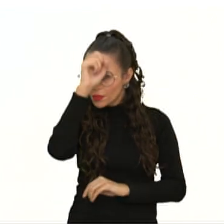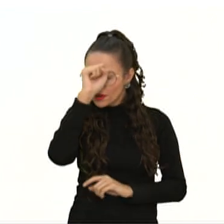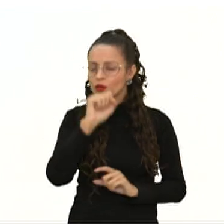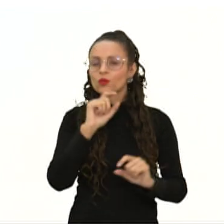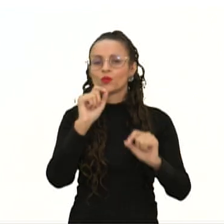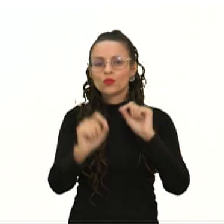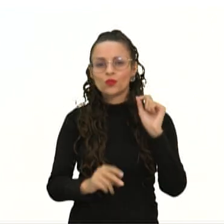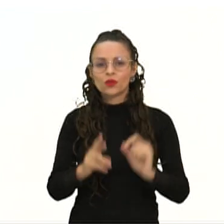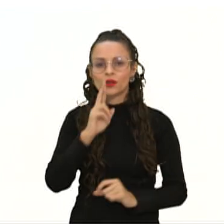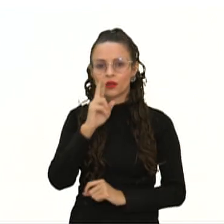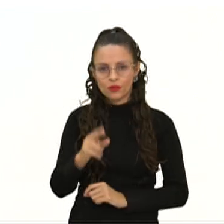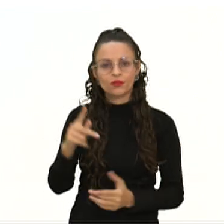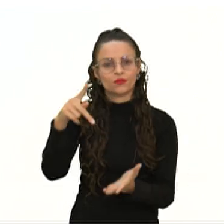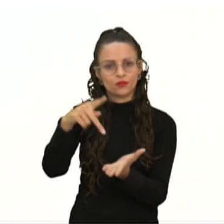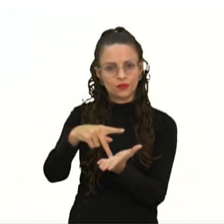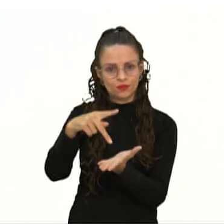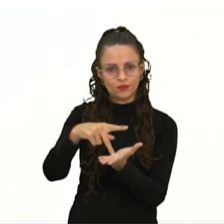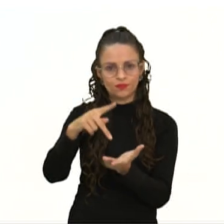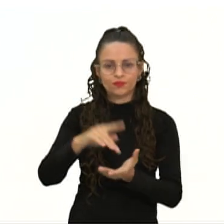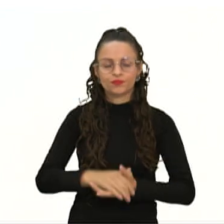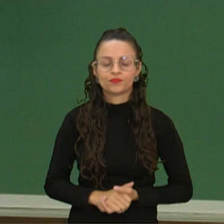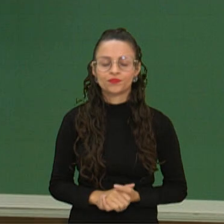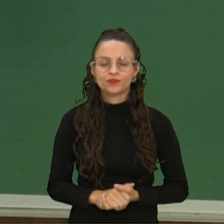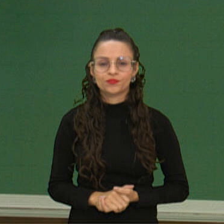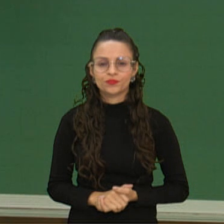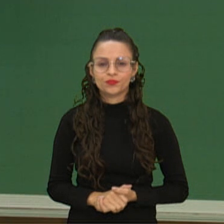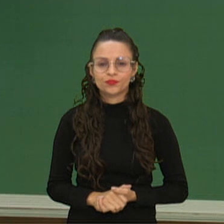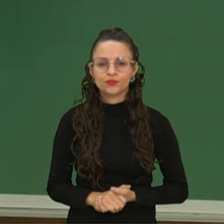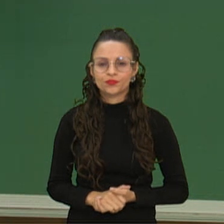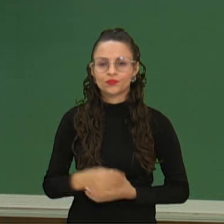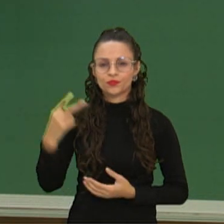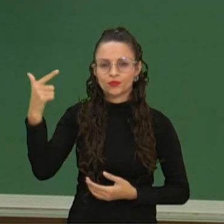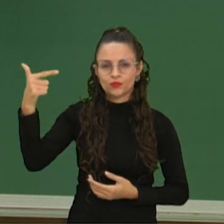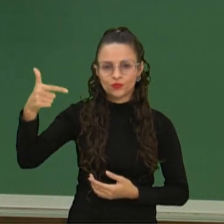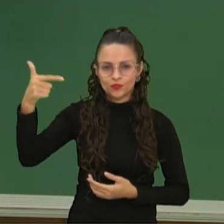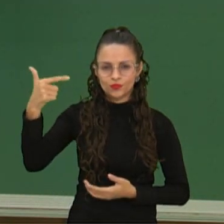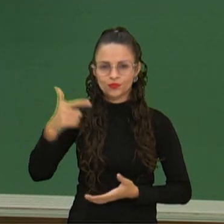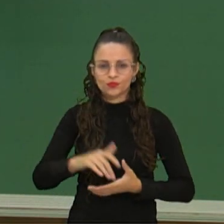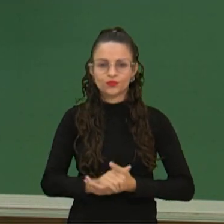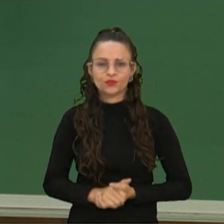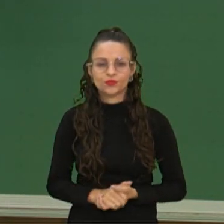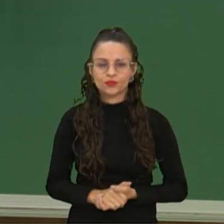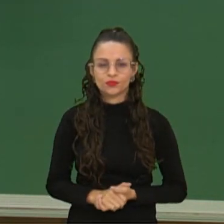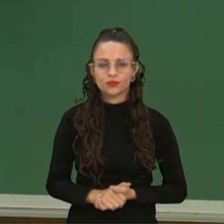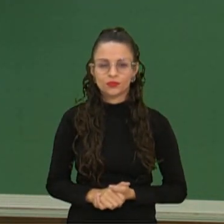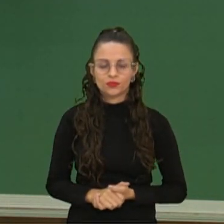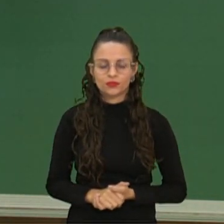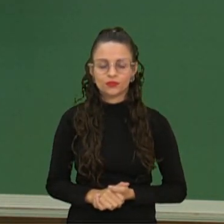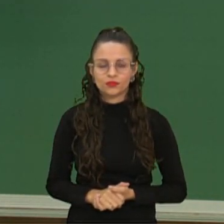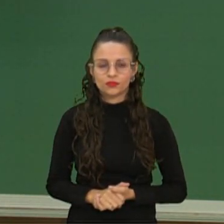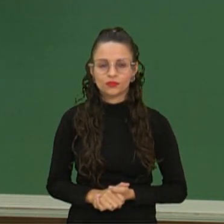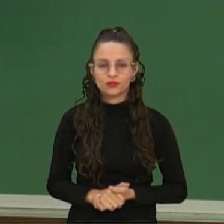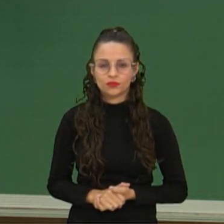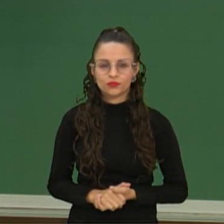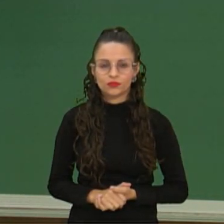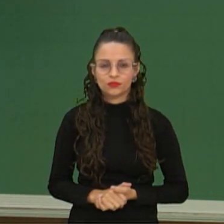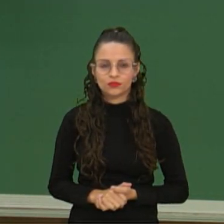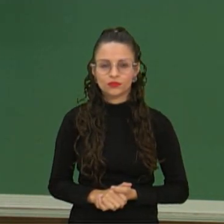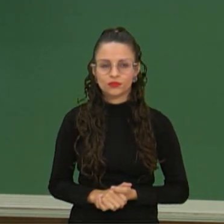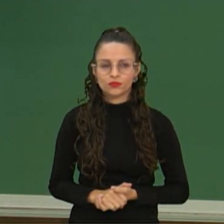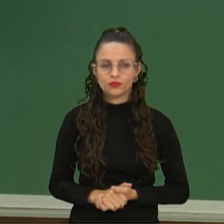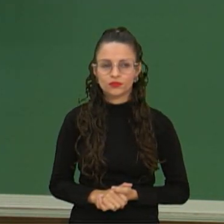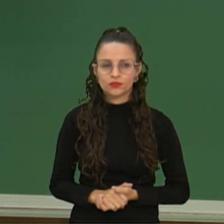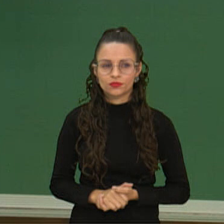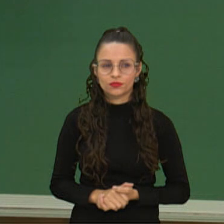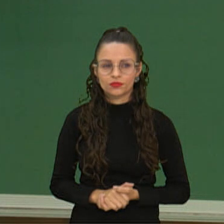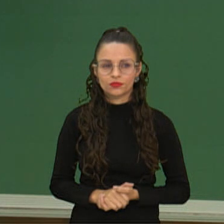é true, é verdadeiro, tá? And number 2, stop wasting water does not help the planet. Aqui nós temos